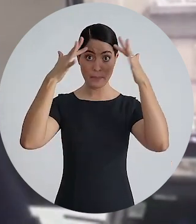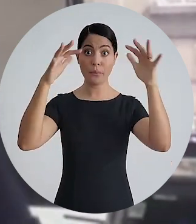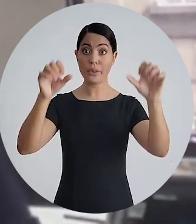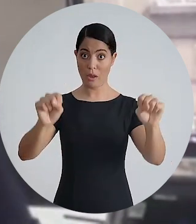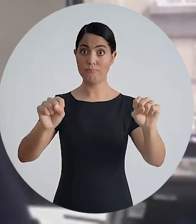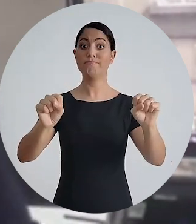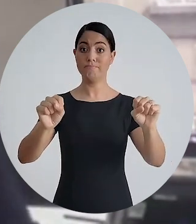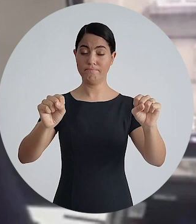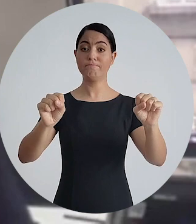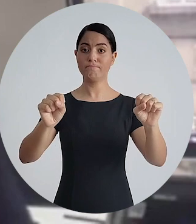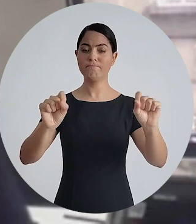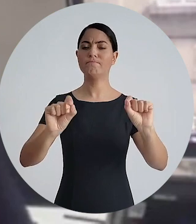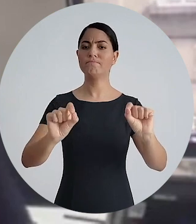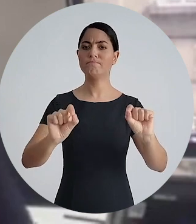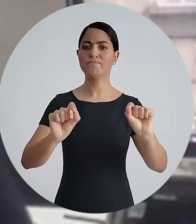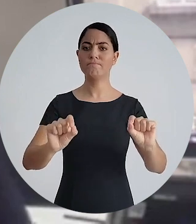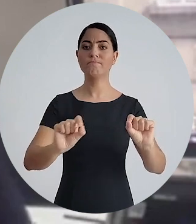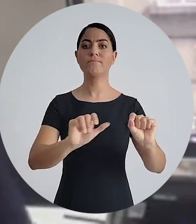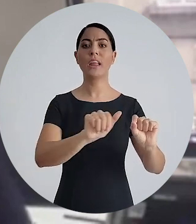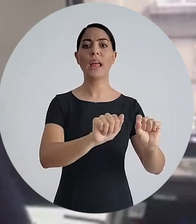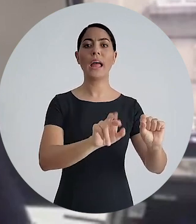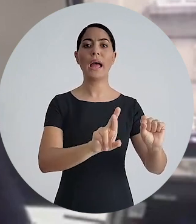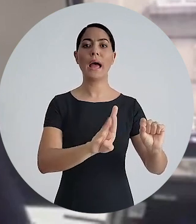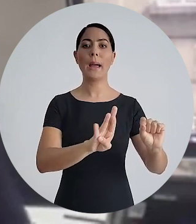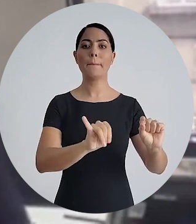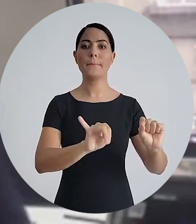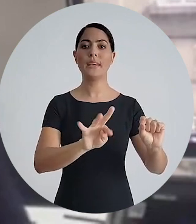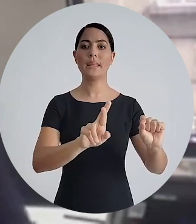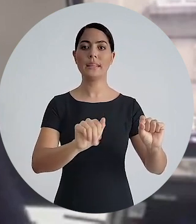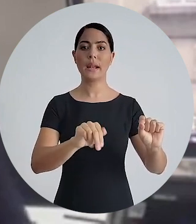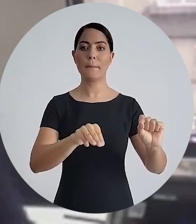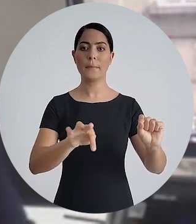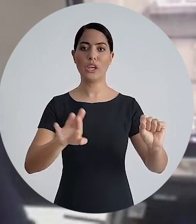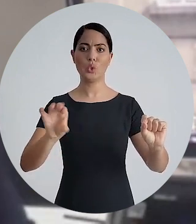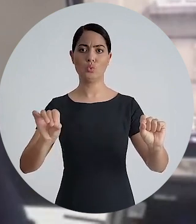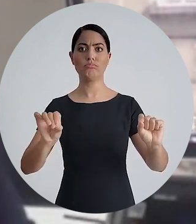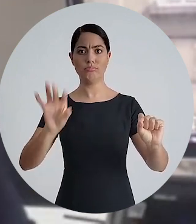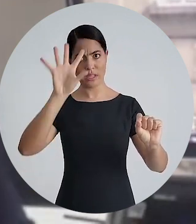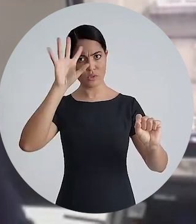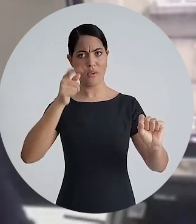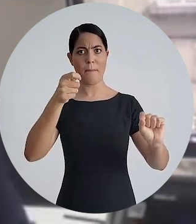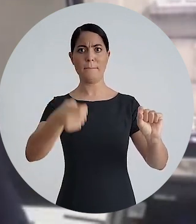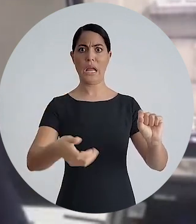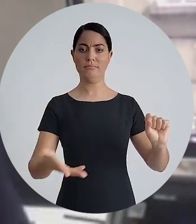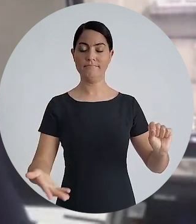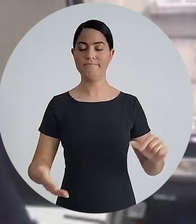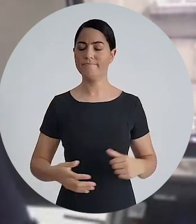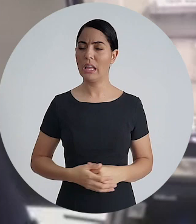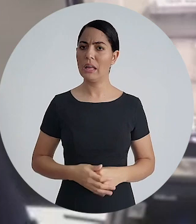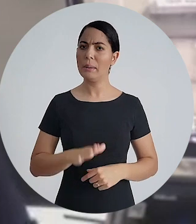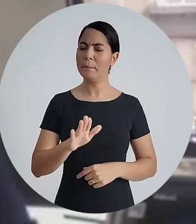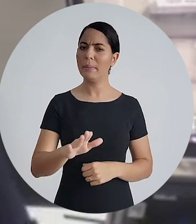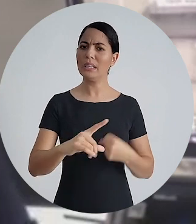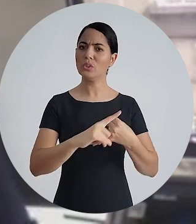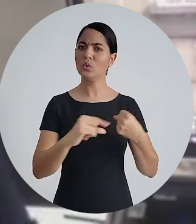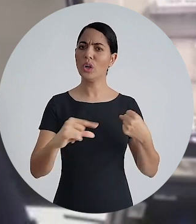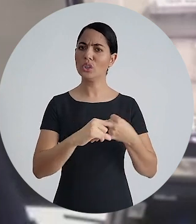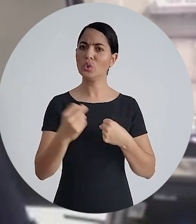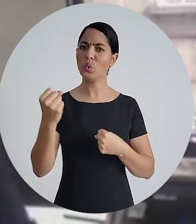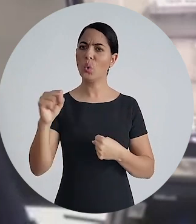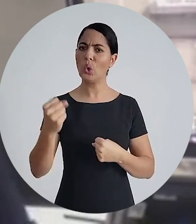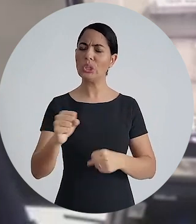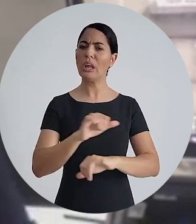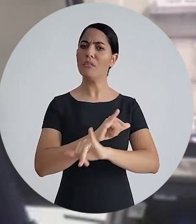essas questões nos tribunais sobre a possibilidade do arbitramento desses honorários, né? Quando